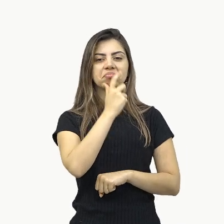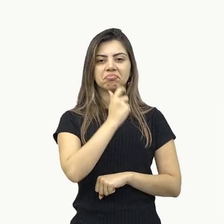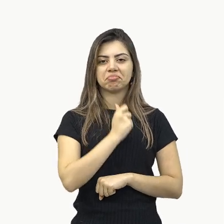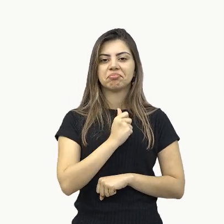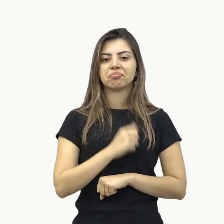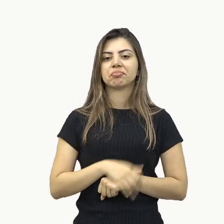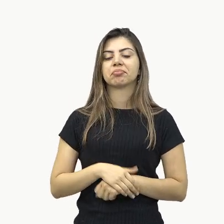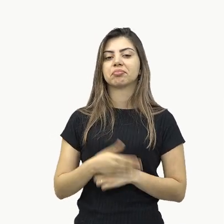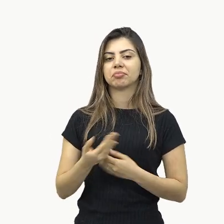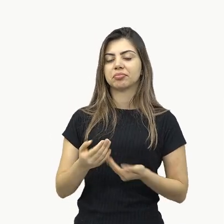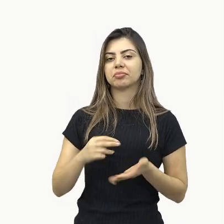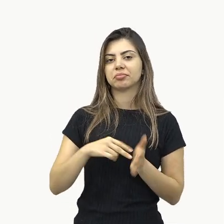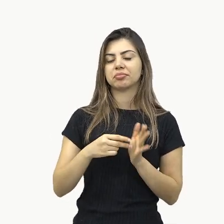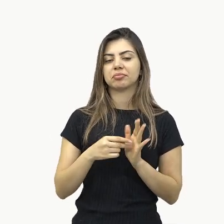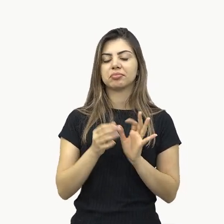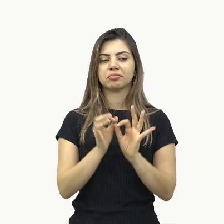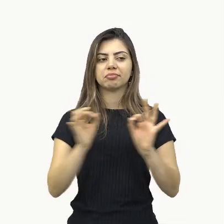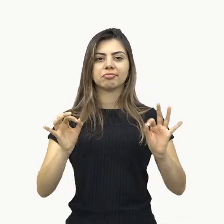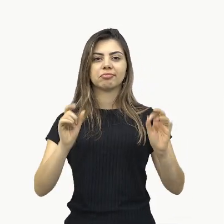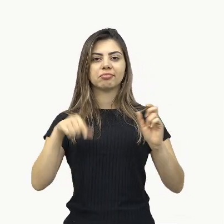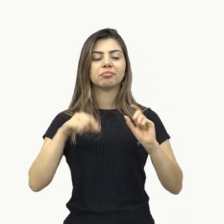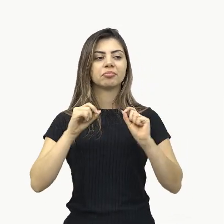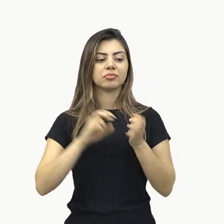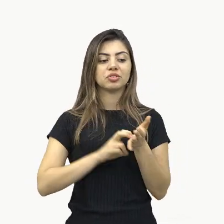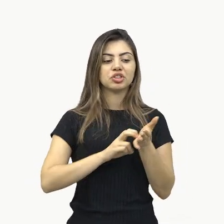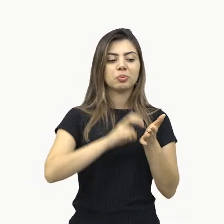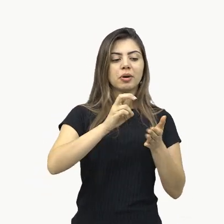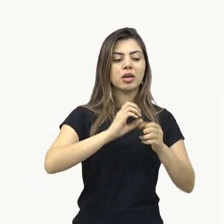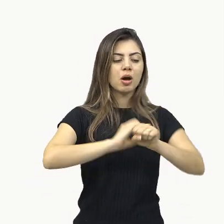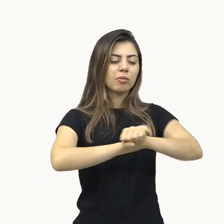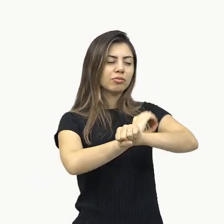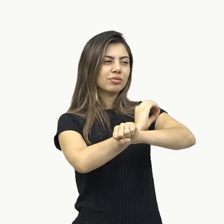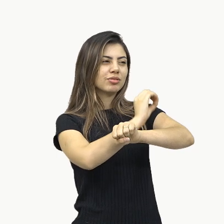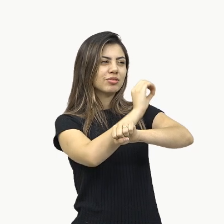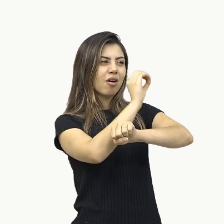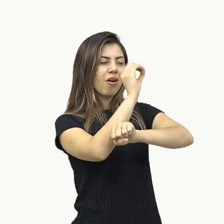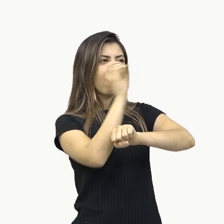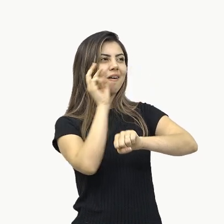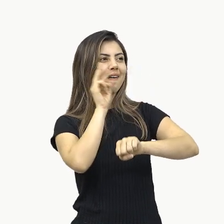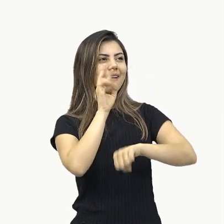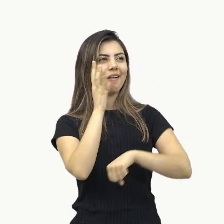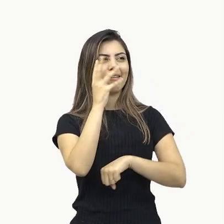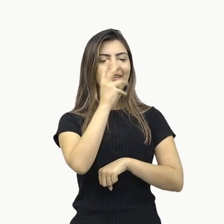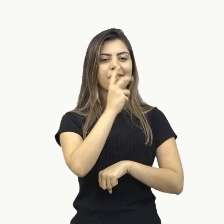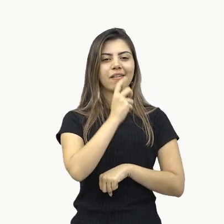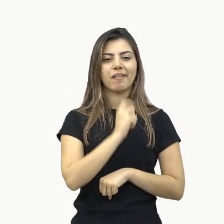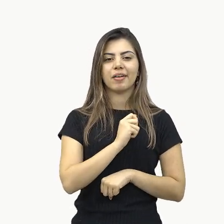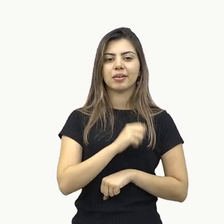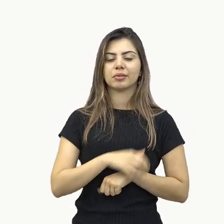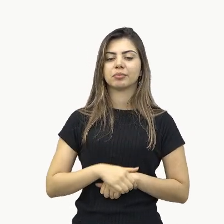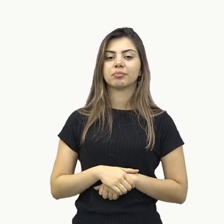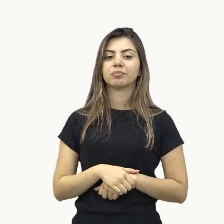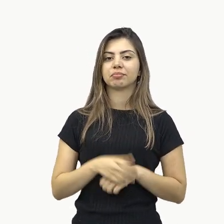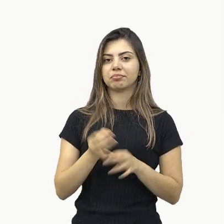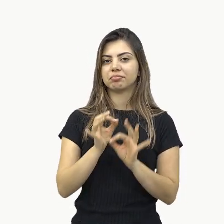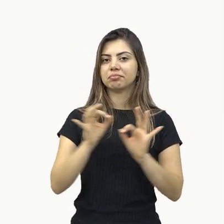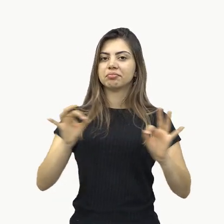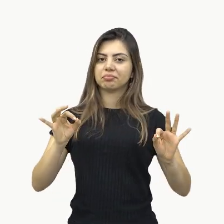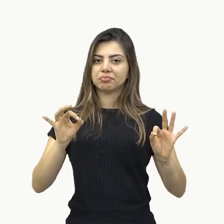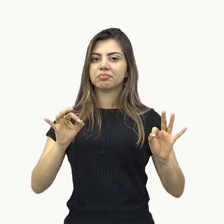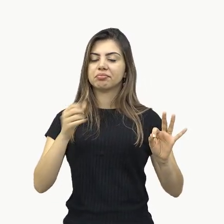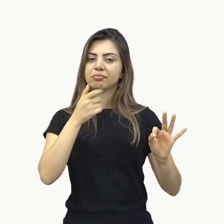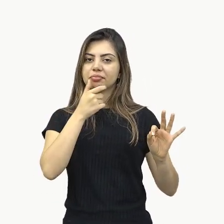sol seria, então, aquele momento da manhã onde o sol está aparecendo no horizonte. Então, this morning, esta manhã, eu vi